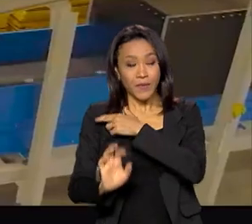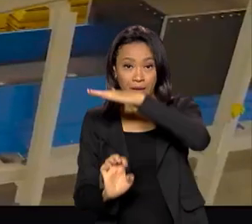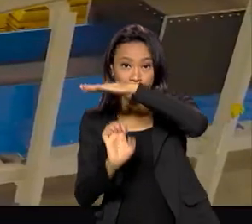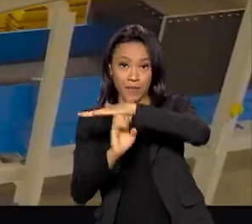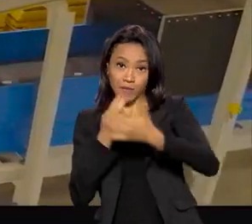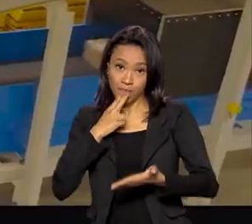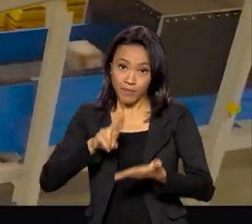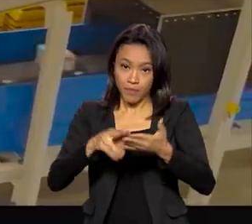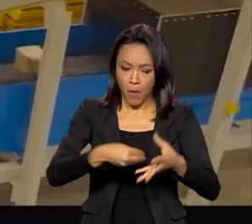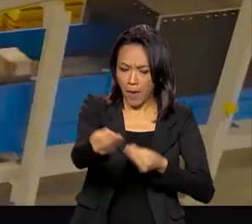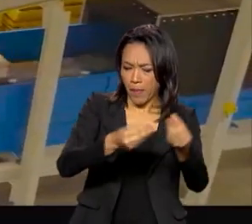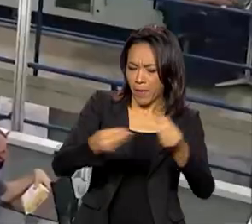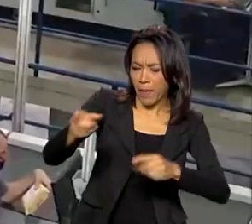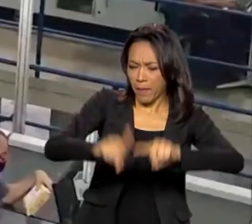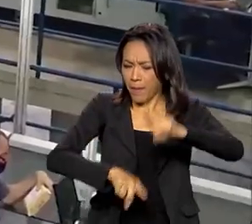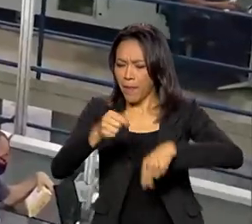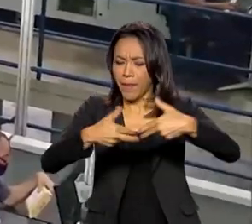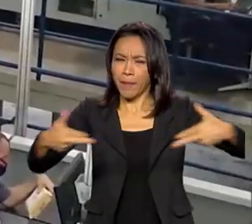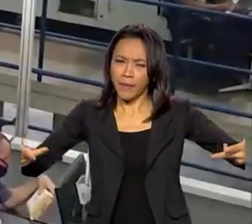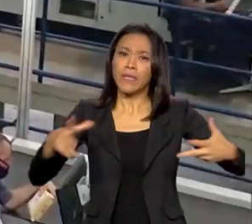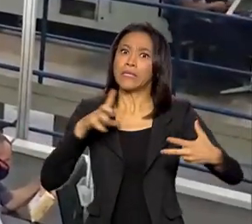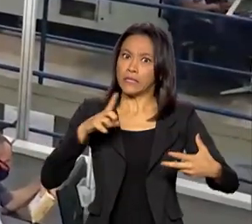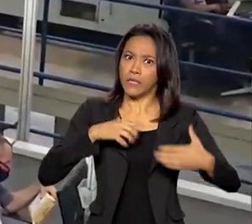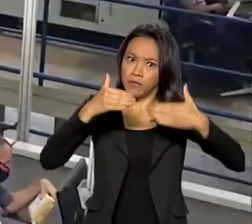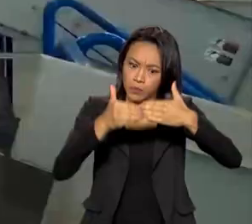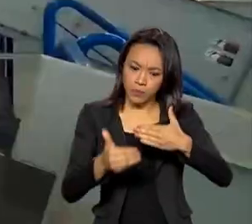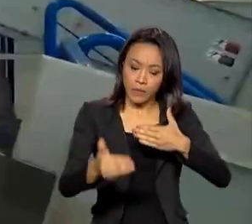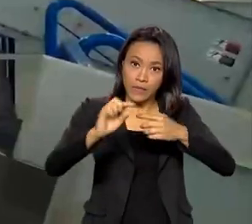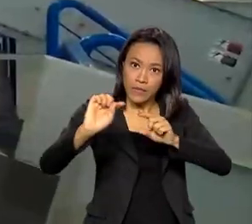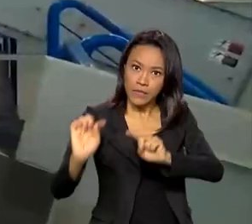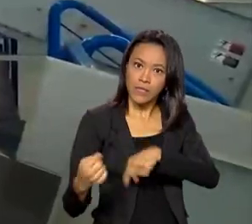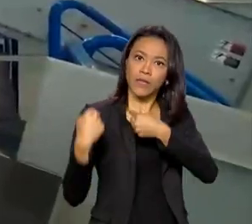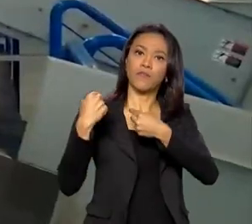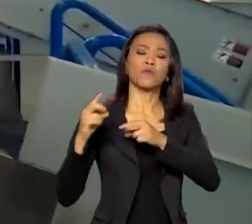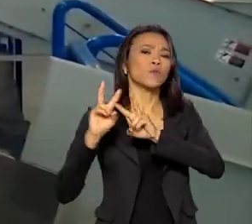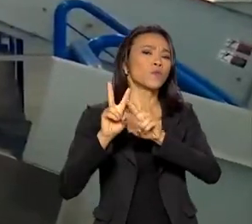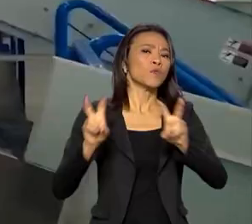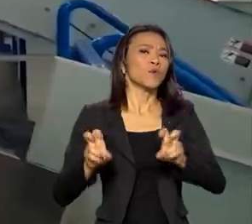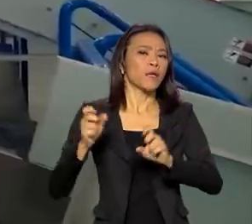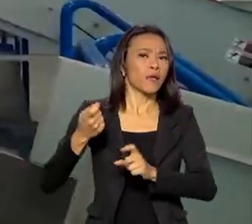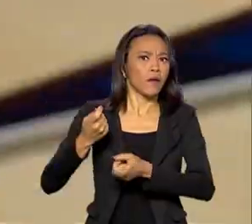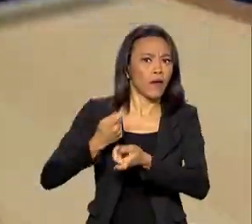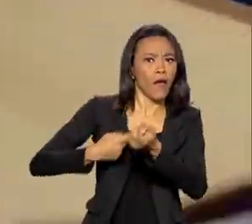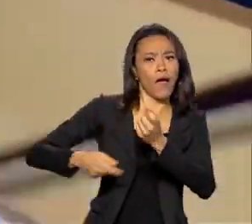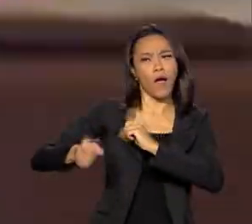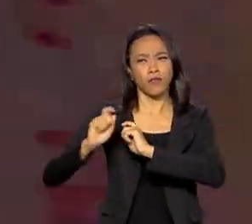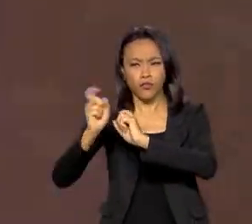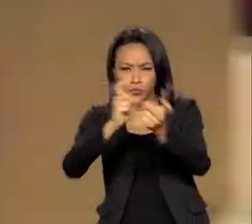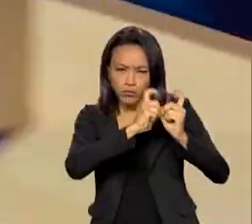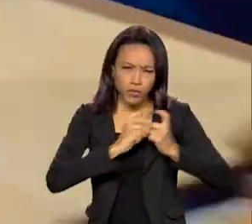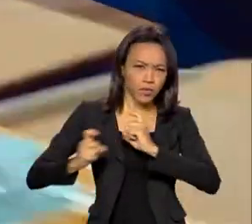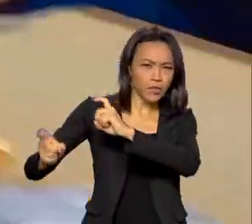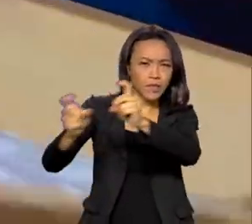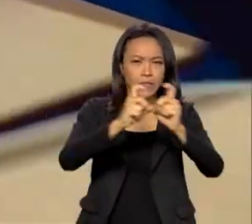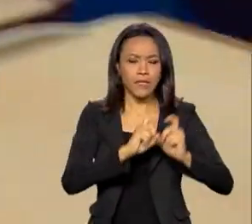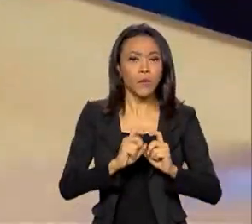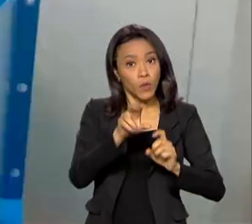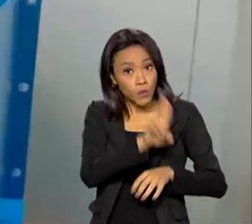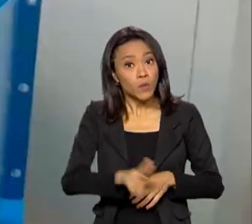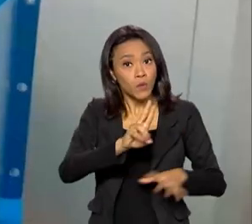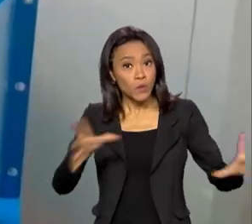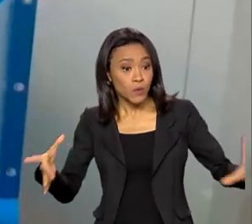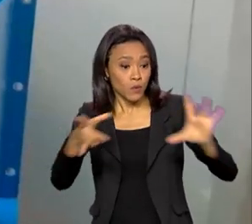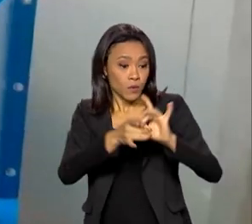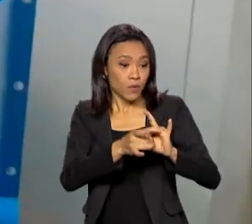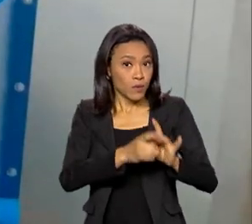últimos anos, a instituição precisou superar desafios voltados à gestão da empresa e à modernização dos serviços e da